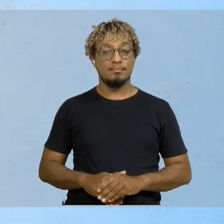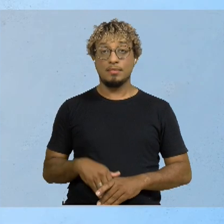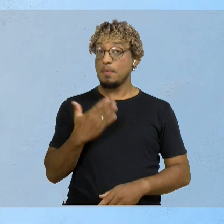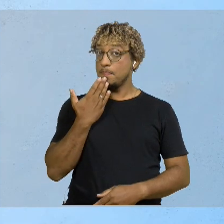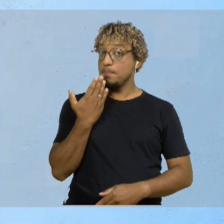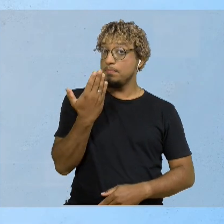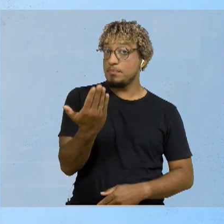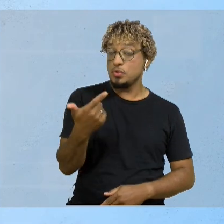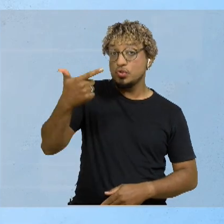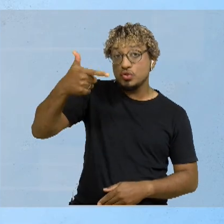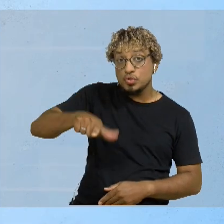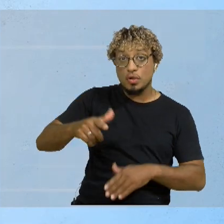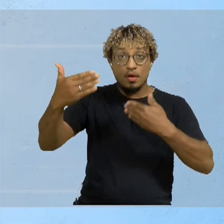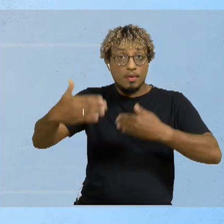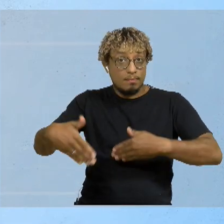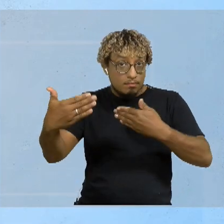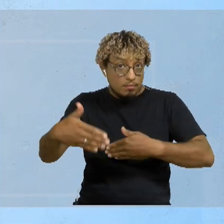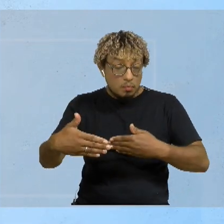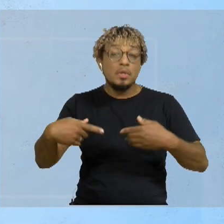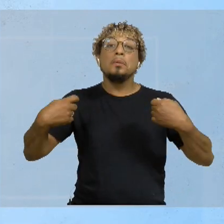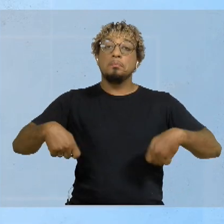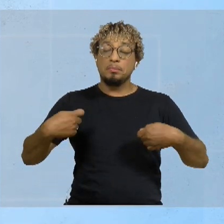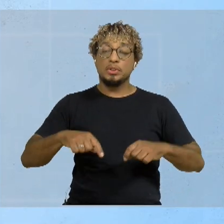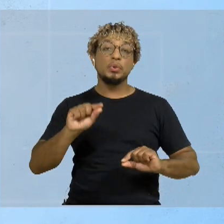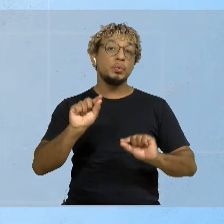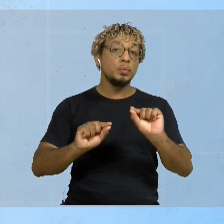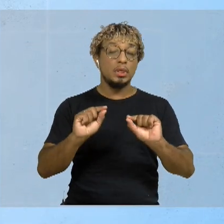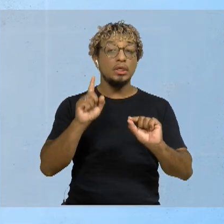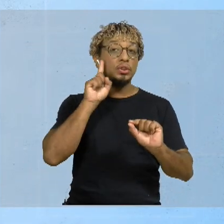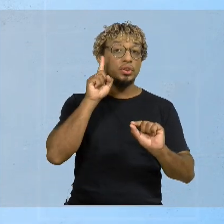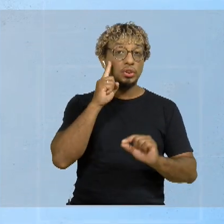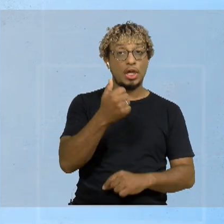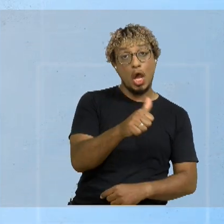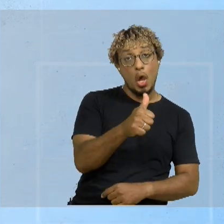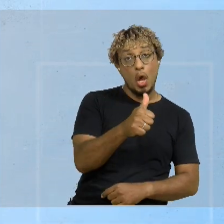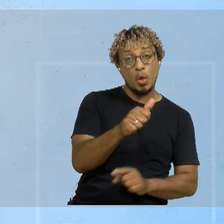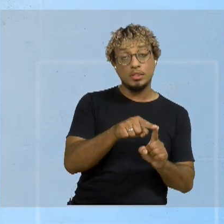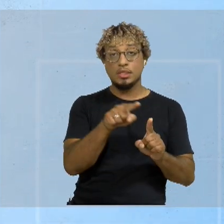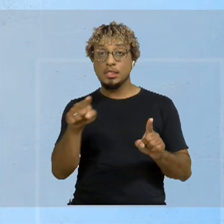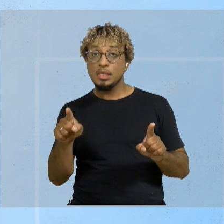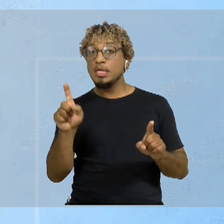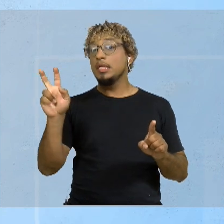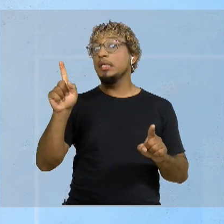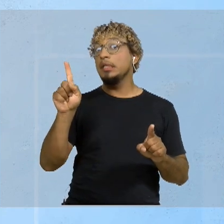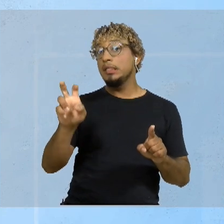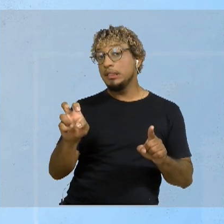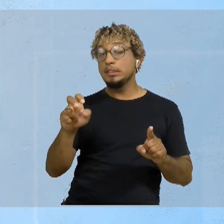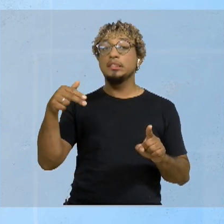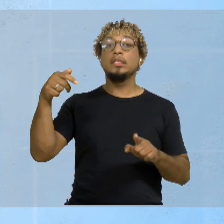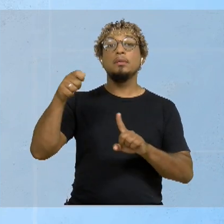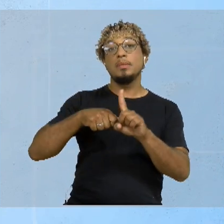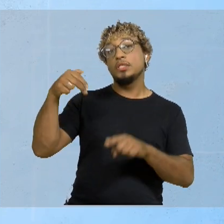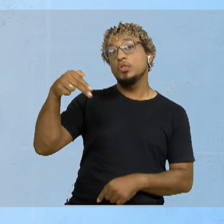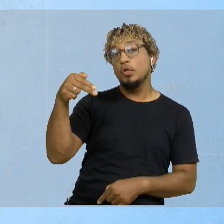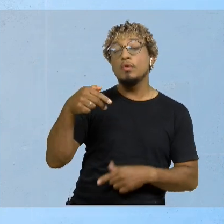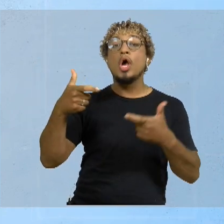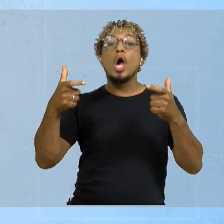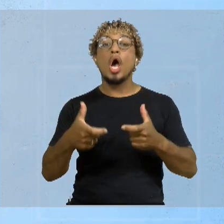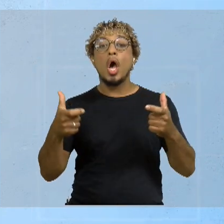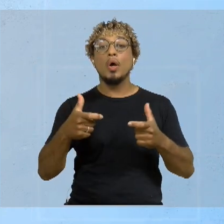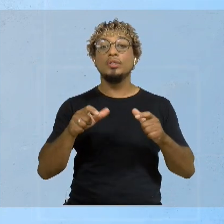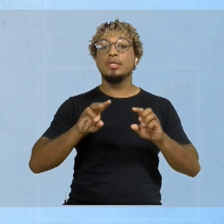a solicitação de reaplicação de prova deve ser feita entre os dias 11 e 15 de Novembro na página